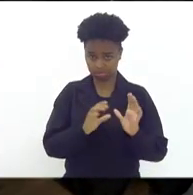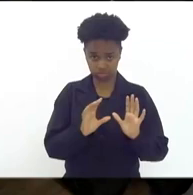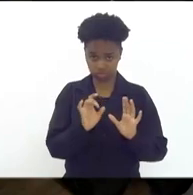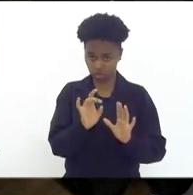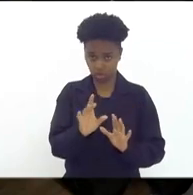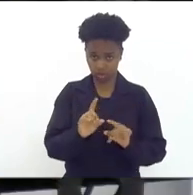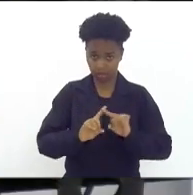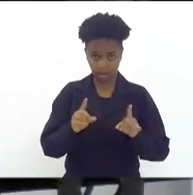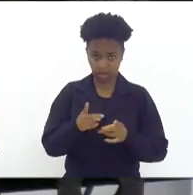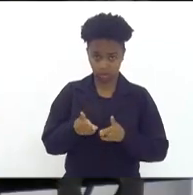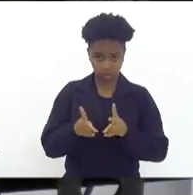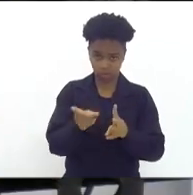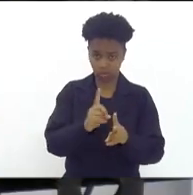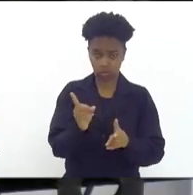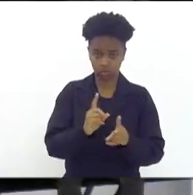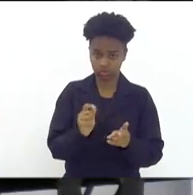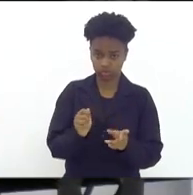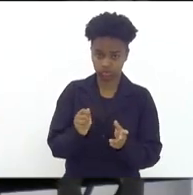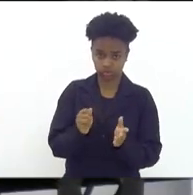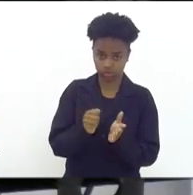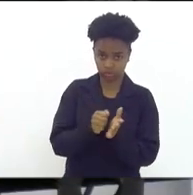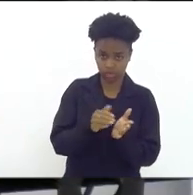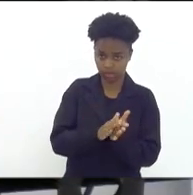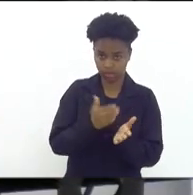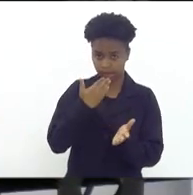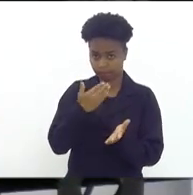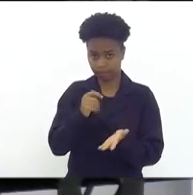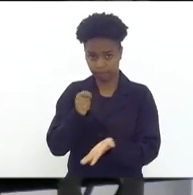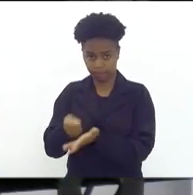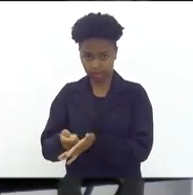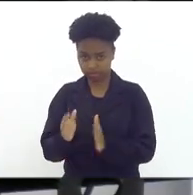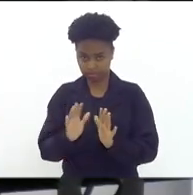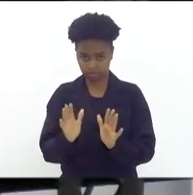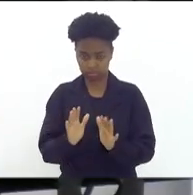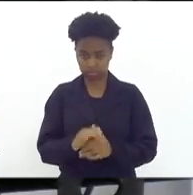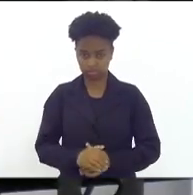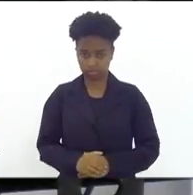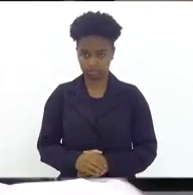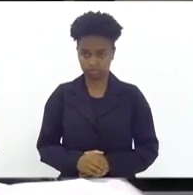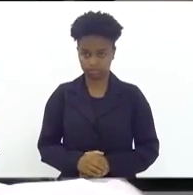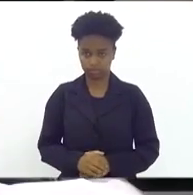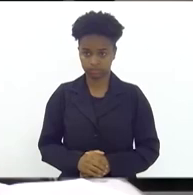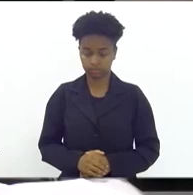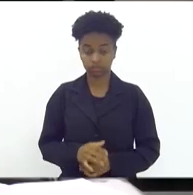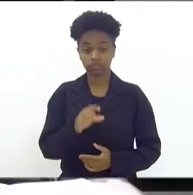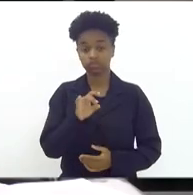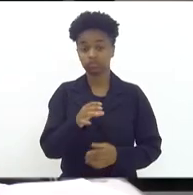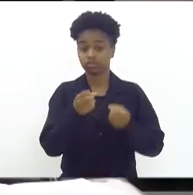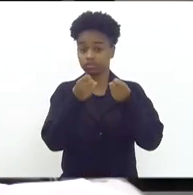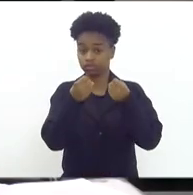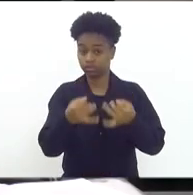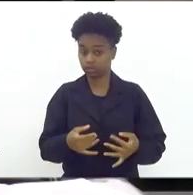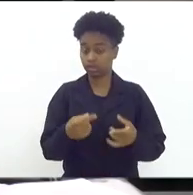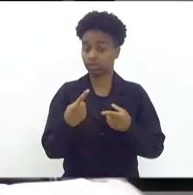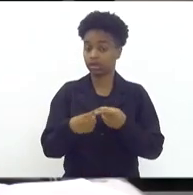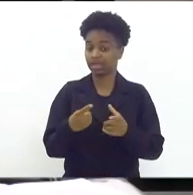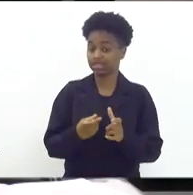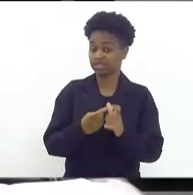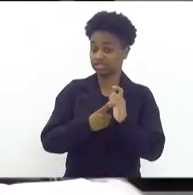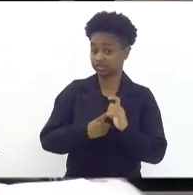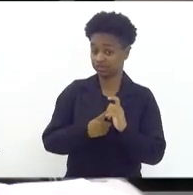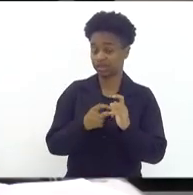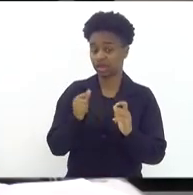continuar a cobrança exercer o seu papel coercitivo excelência ele deve fazer só esclarecendo a dívida ativa ela